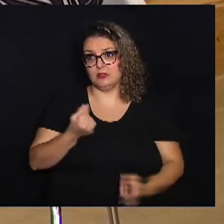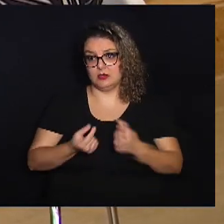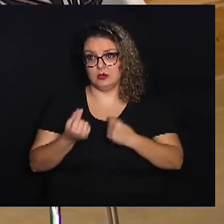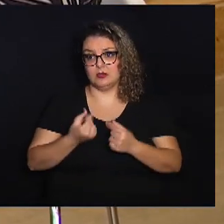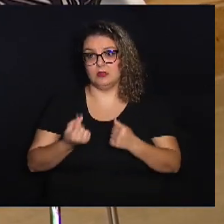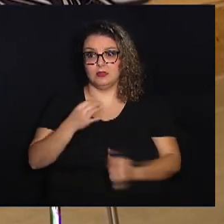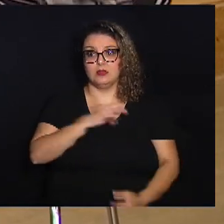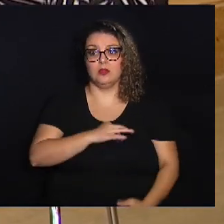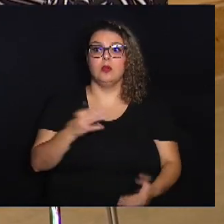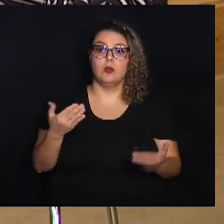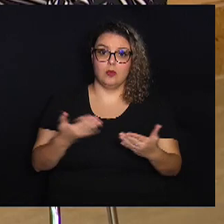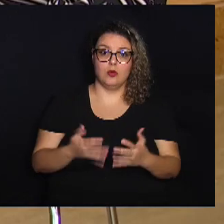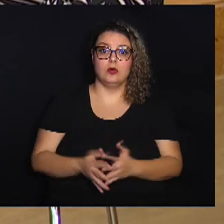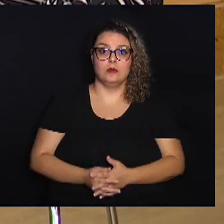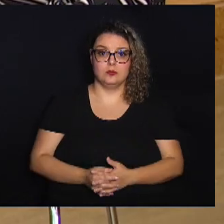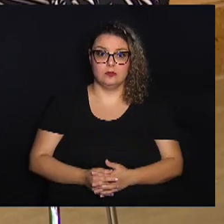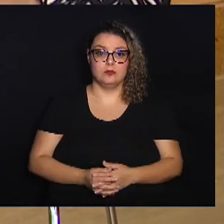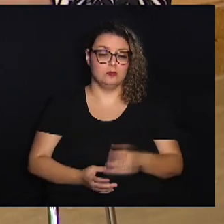remunerações hoje,